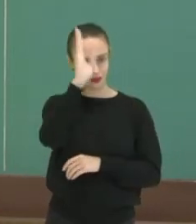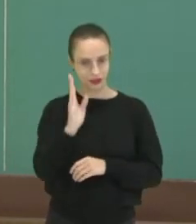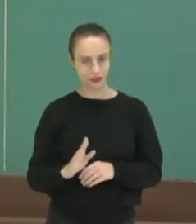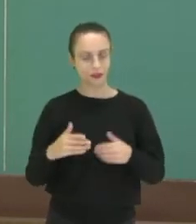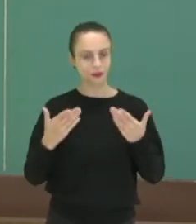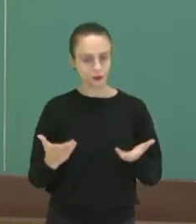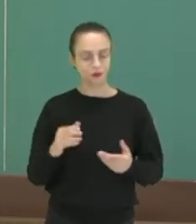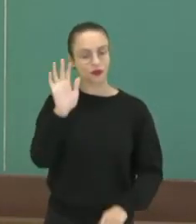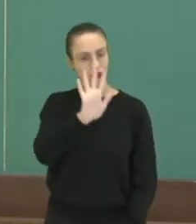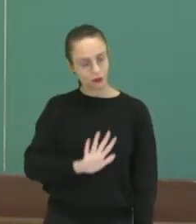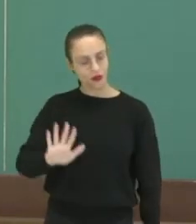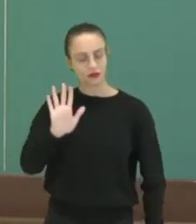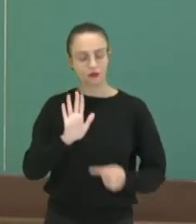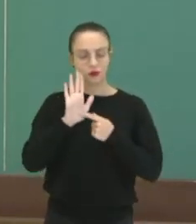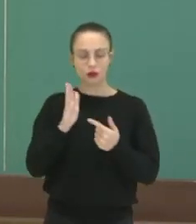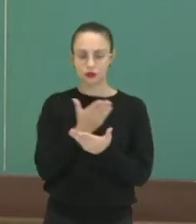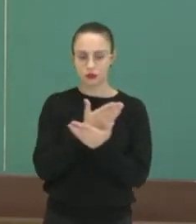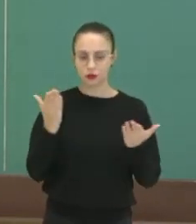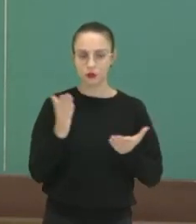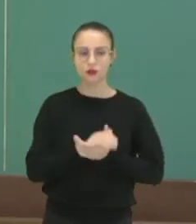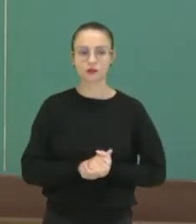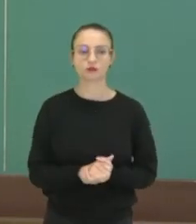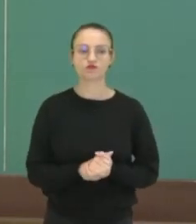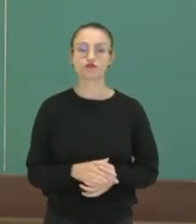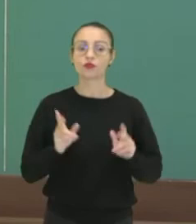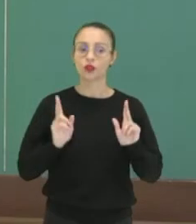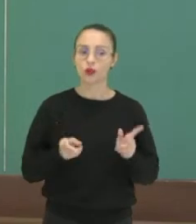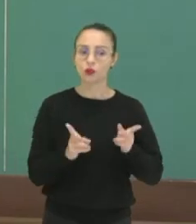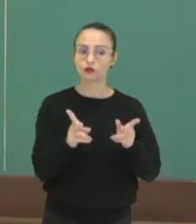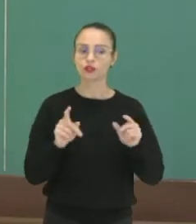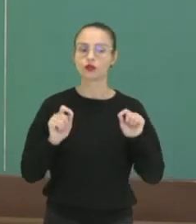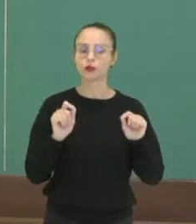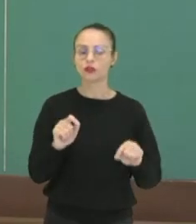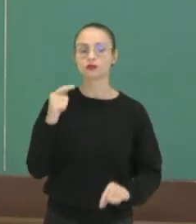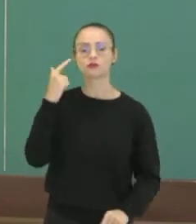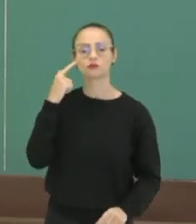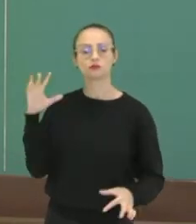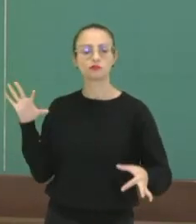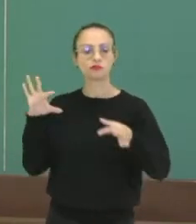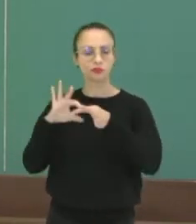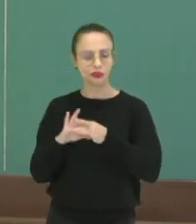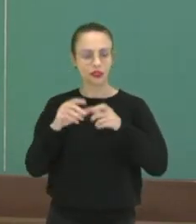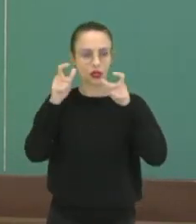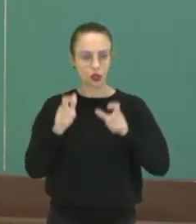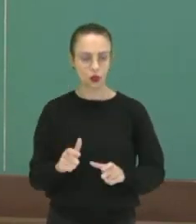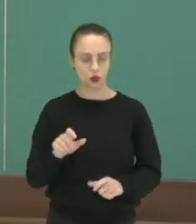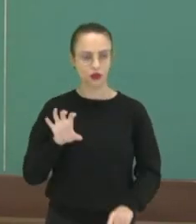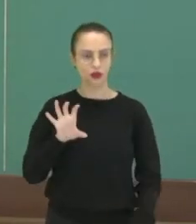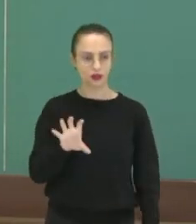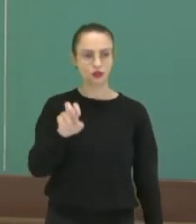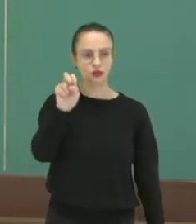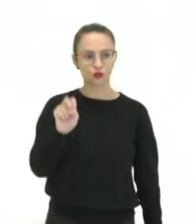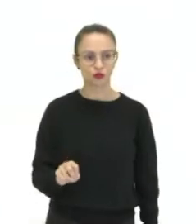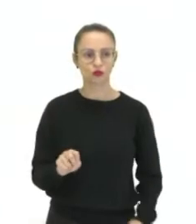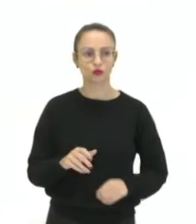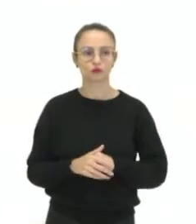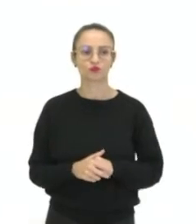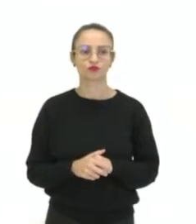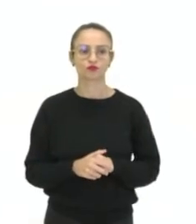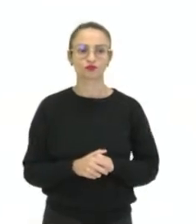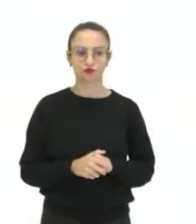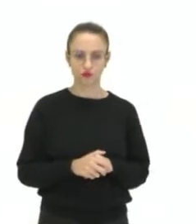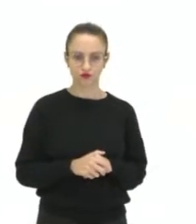A paisagem traz isso para nós. E continuando com essa ideia de pensar na localização da região sul, né? Segundo os